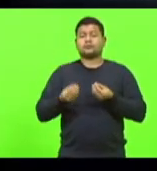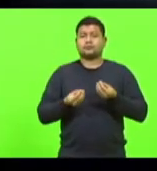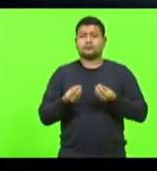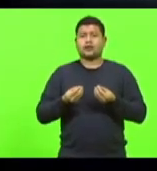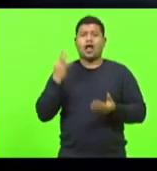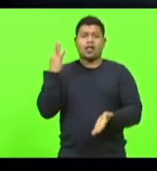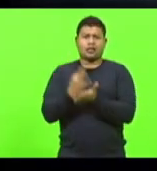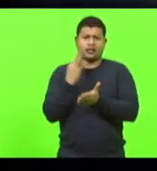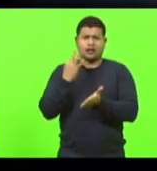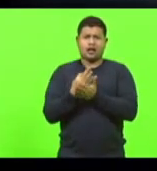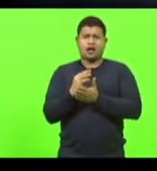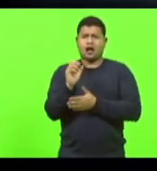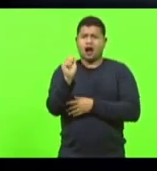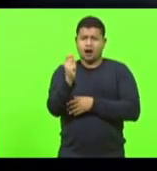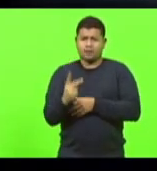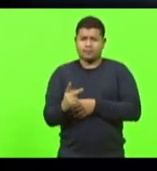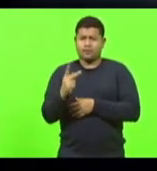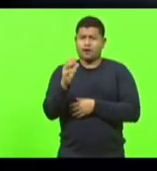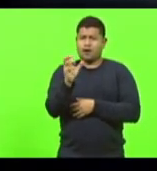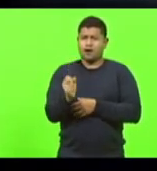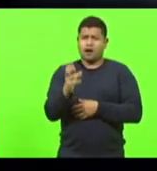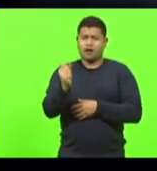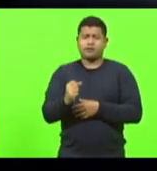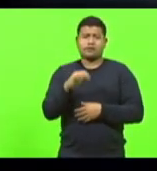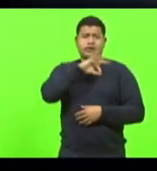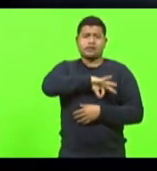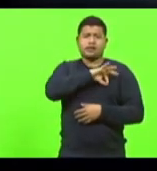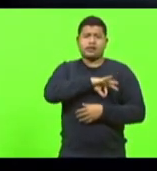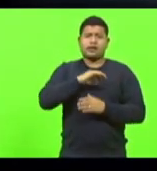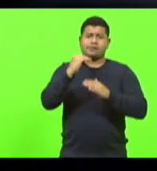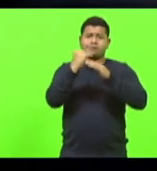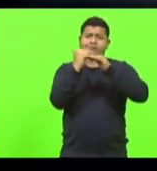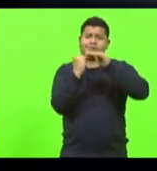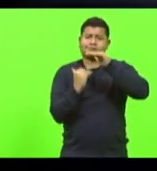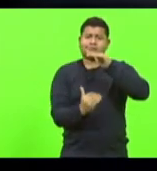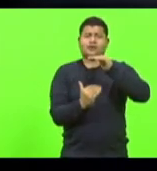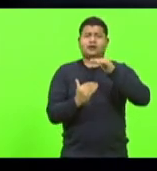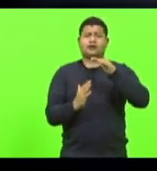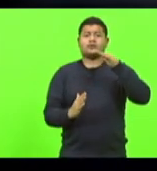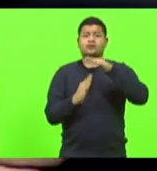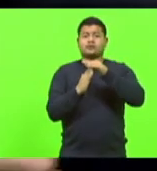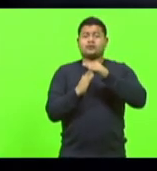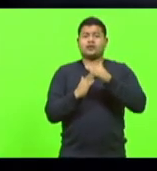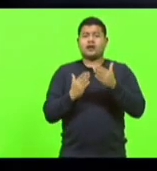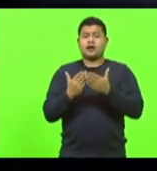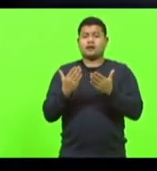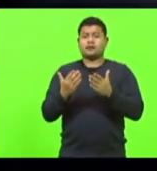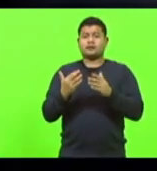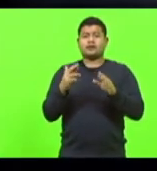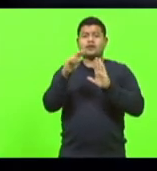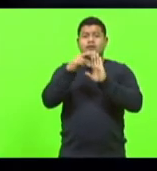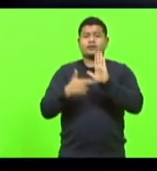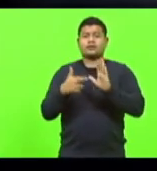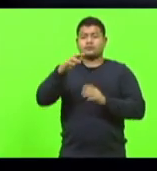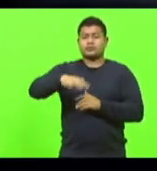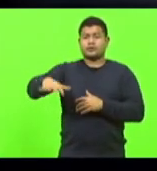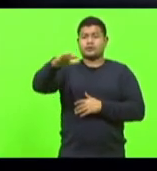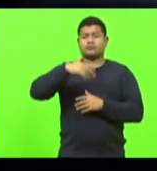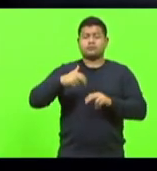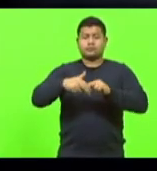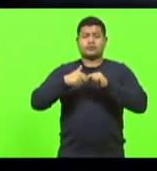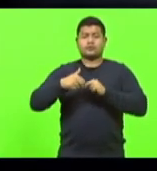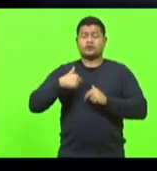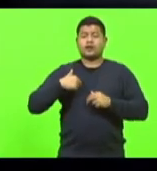tá achando aposentado que ganha abaixo do teto Previdenciário do regime geral por esse é o presidente mais